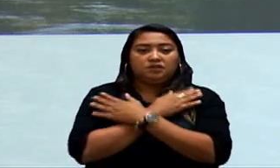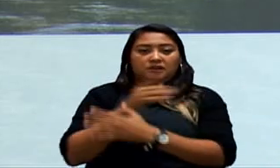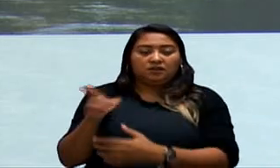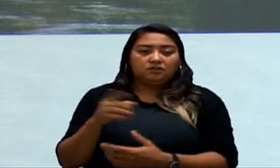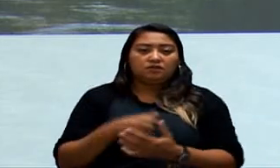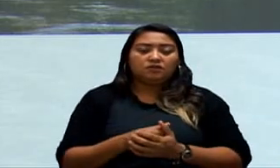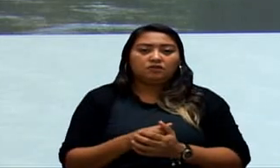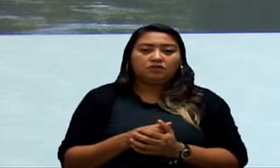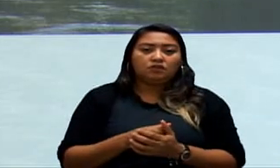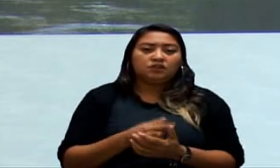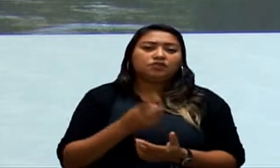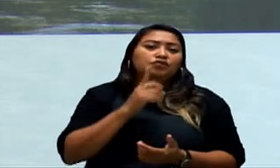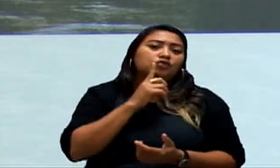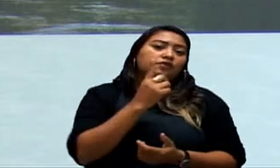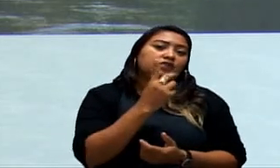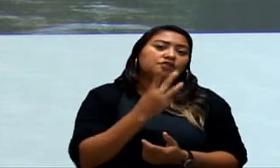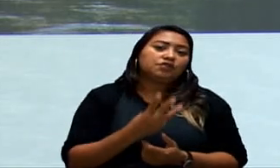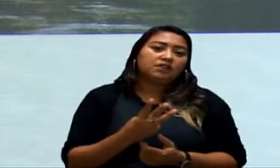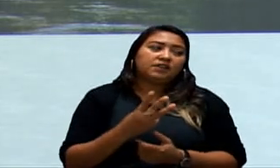hoje...